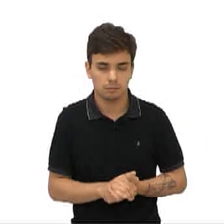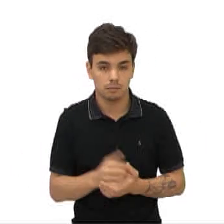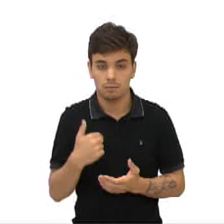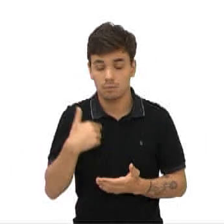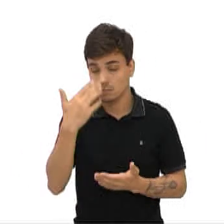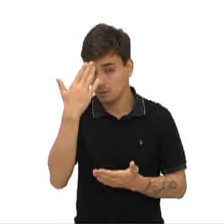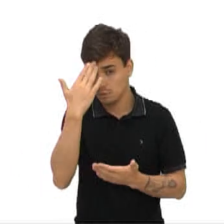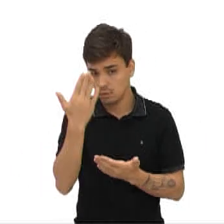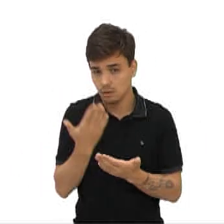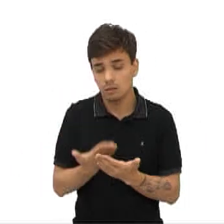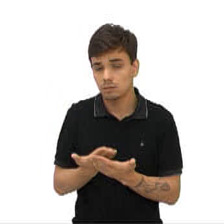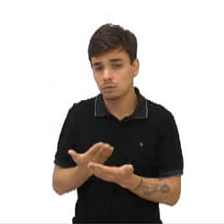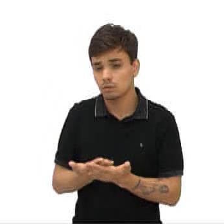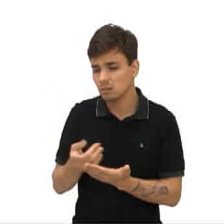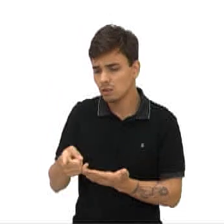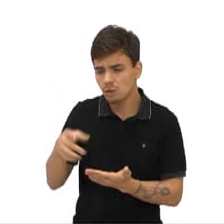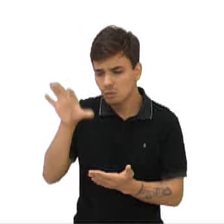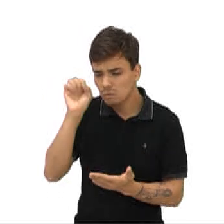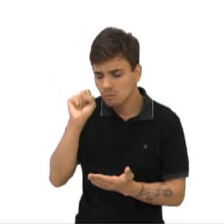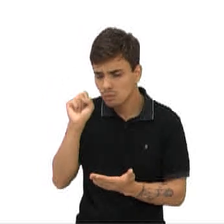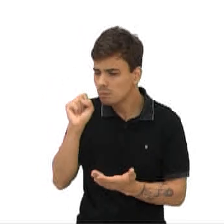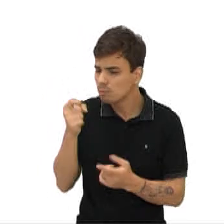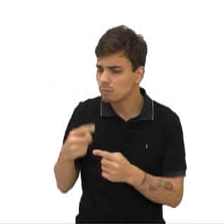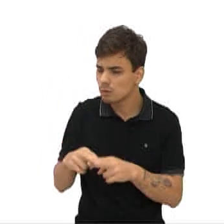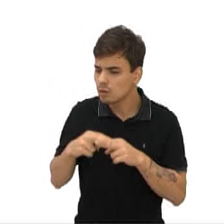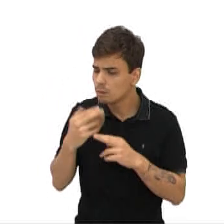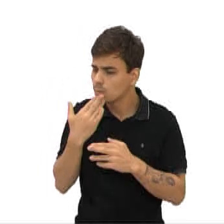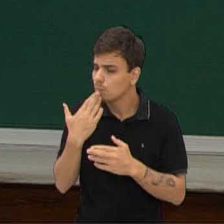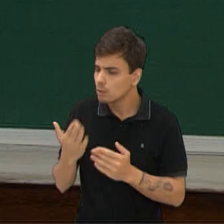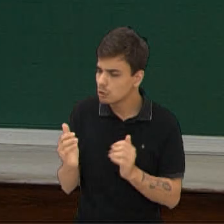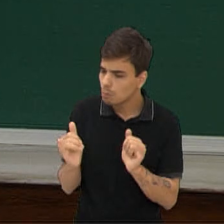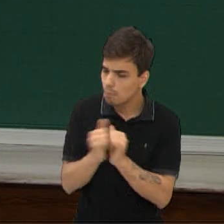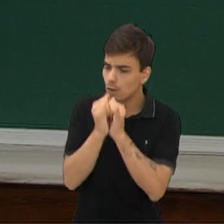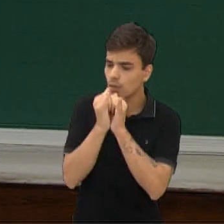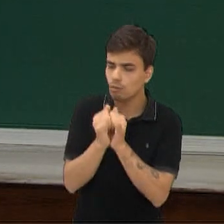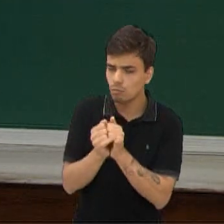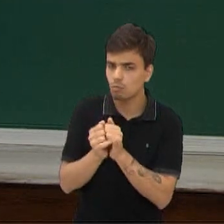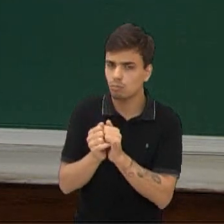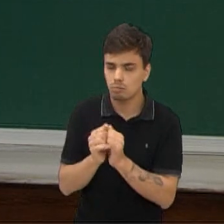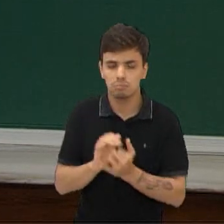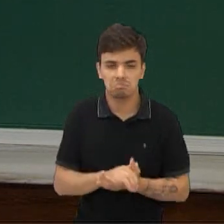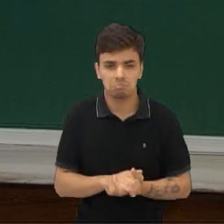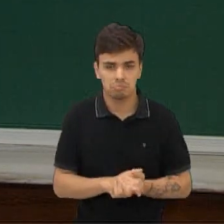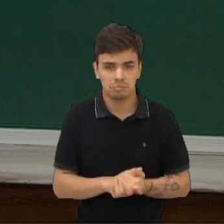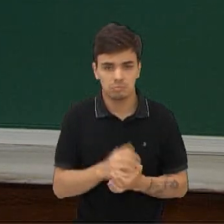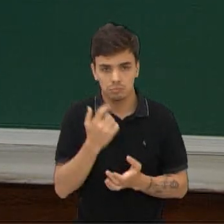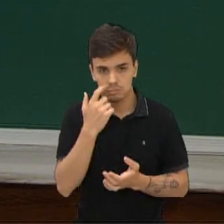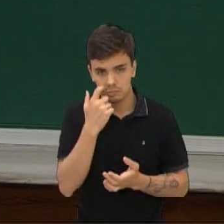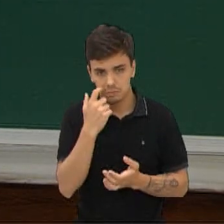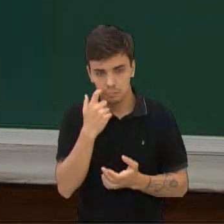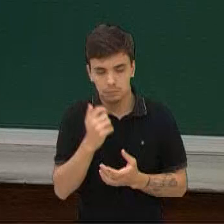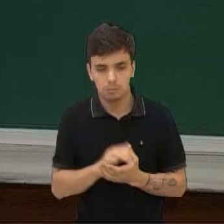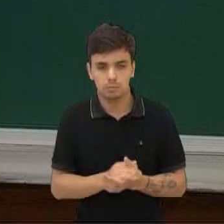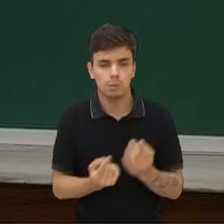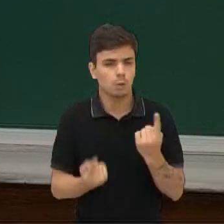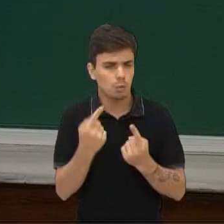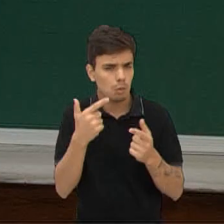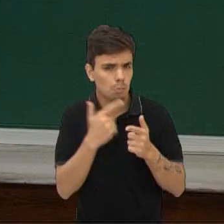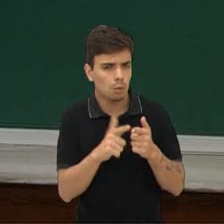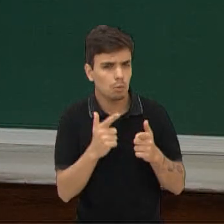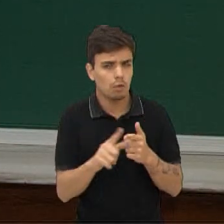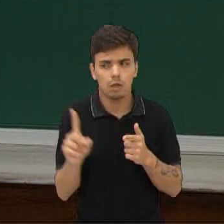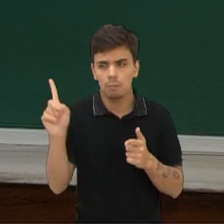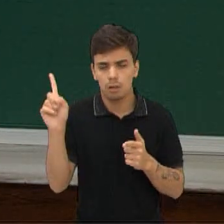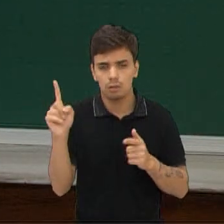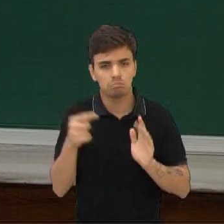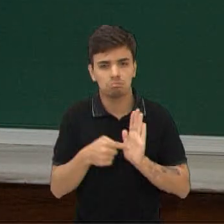lhe pedi perdão pelo acidente que a vitimou. Qual é o problema descrito aqui? Qual o problema que ela está passando,